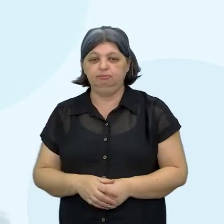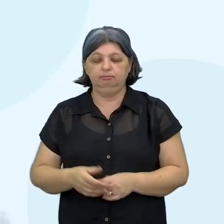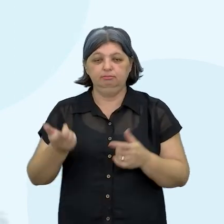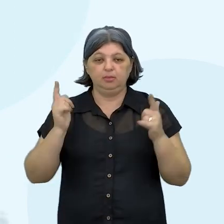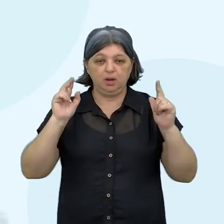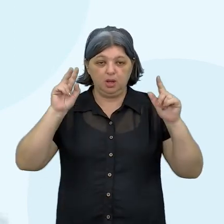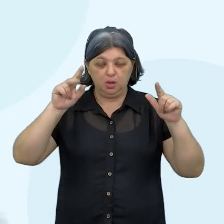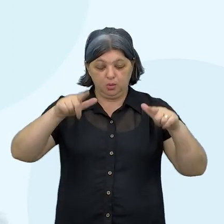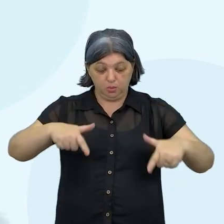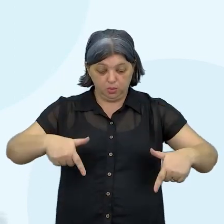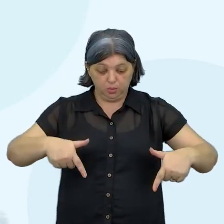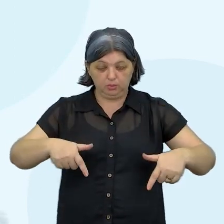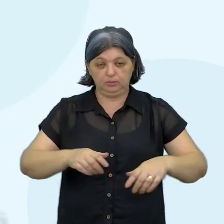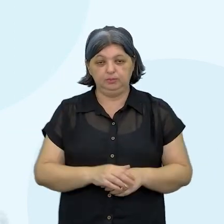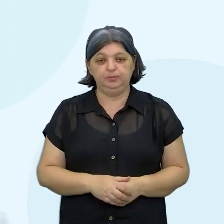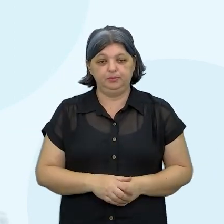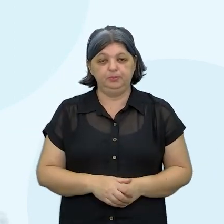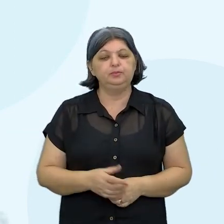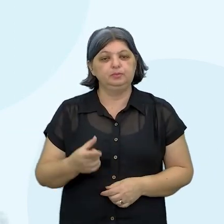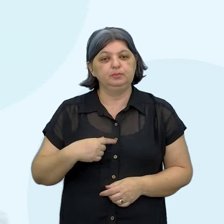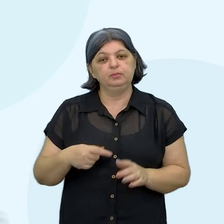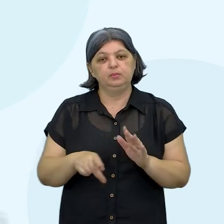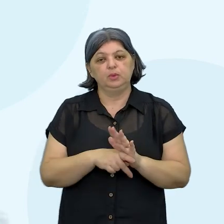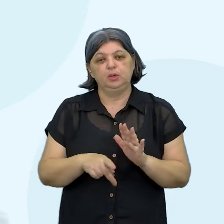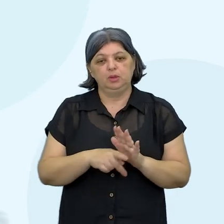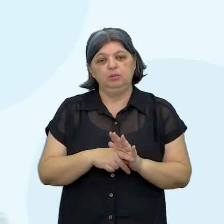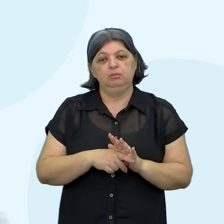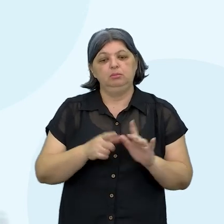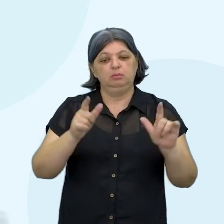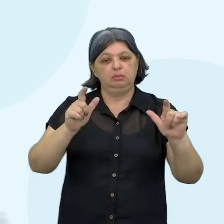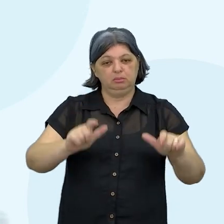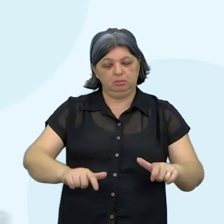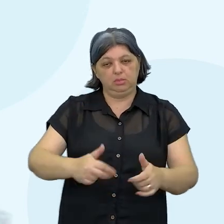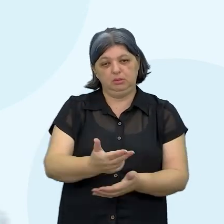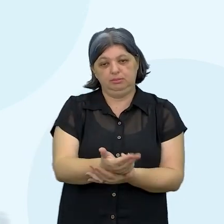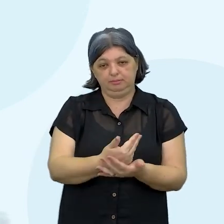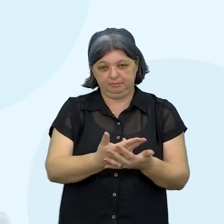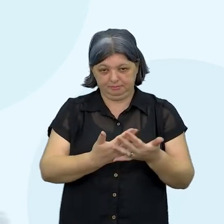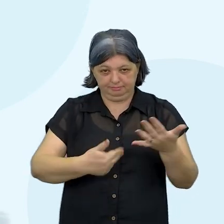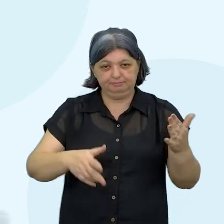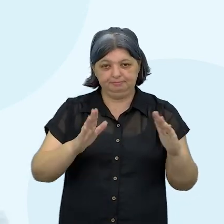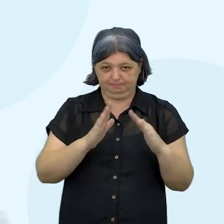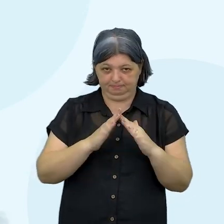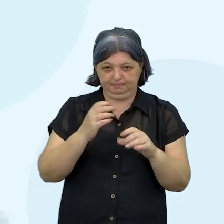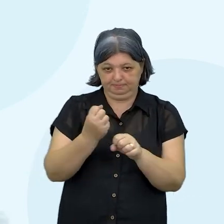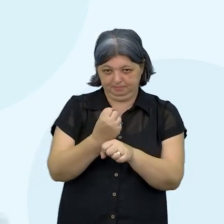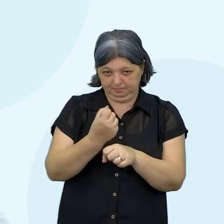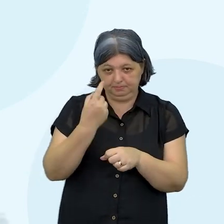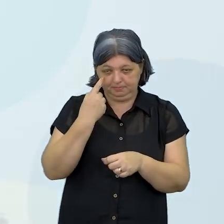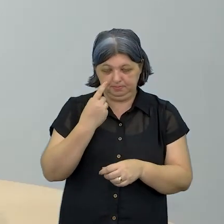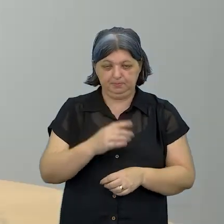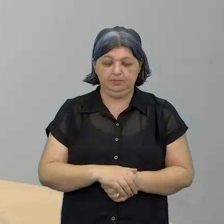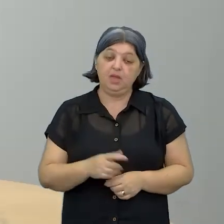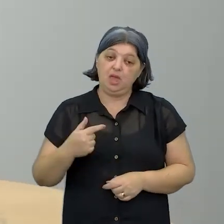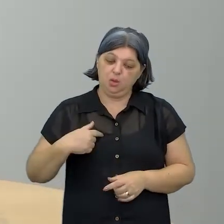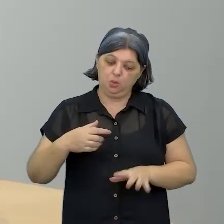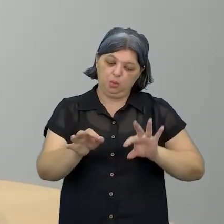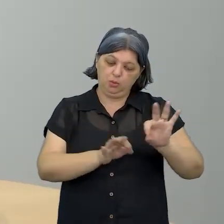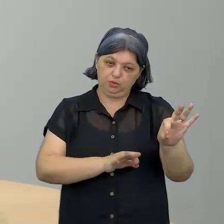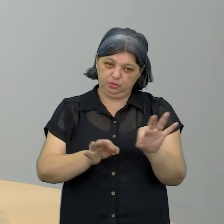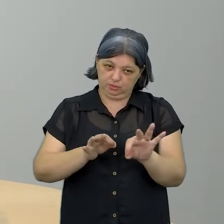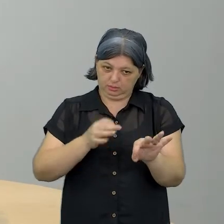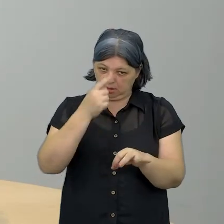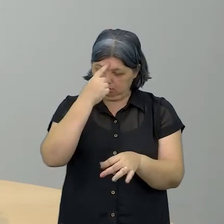cima. E isso daqui seria a planta da nossa casa. Tudo bem? Aliás, da casa que eu projetei,